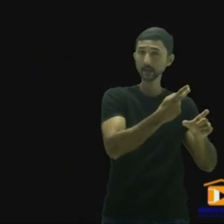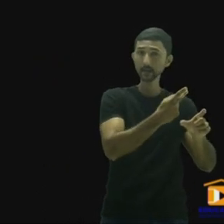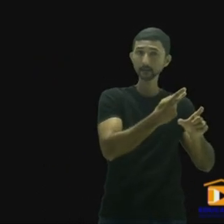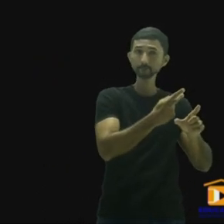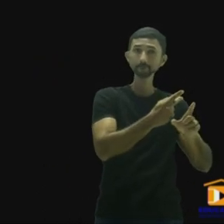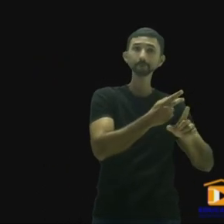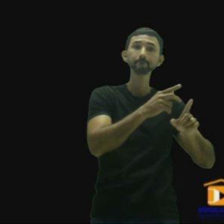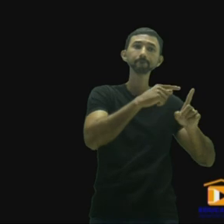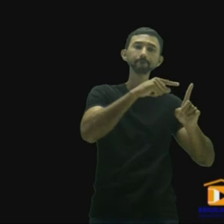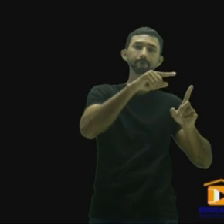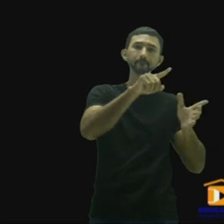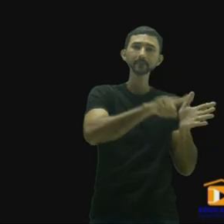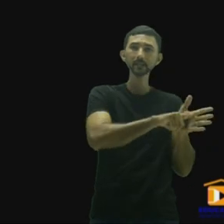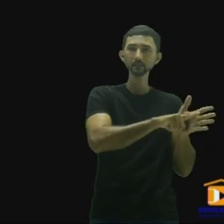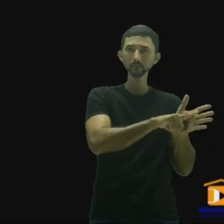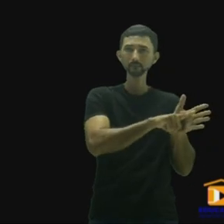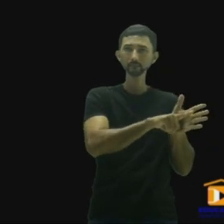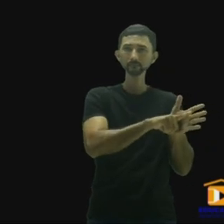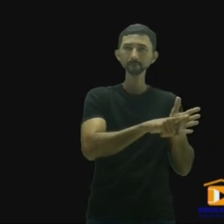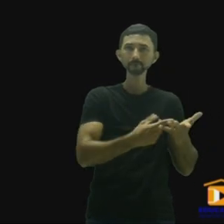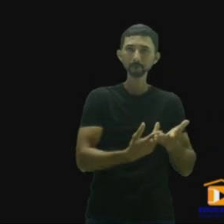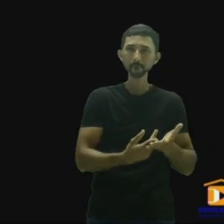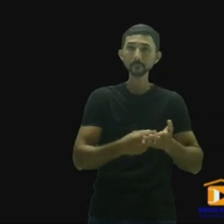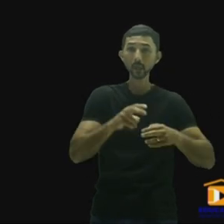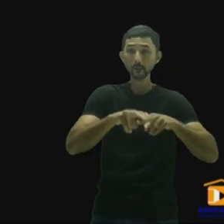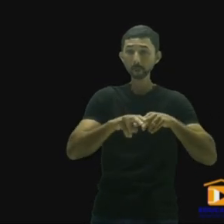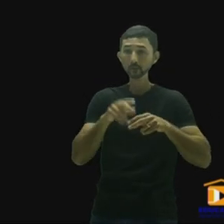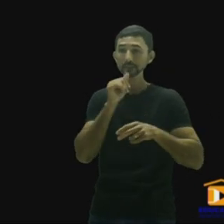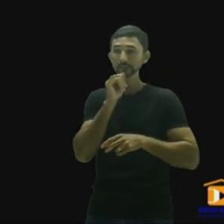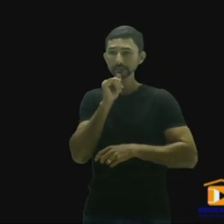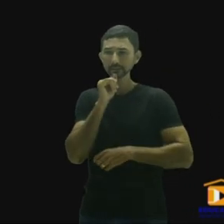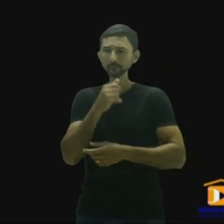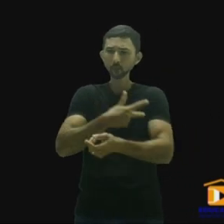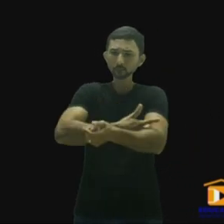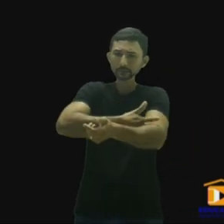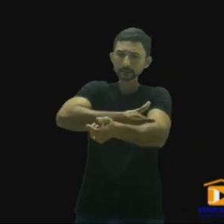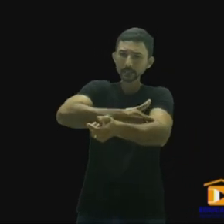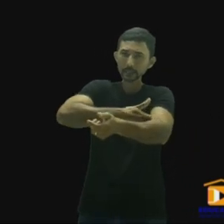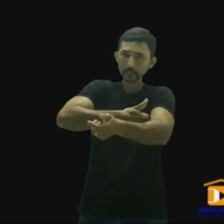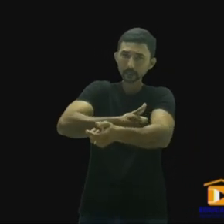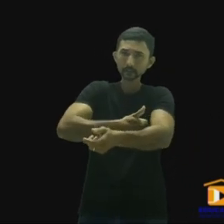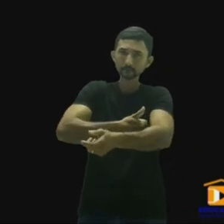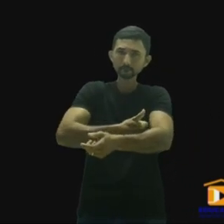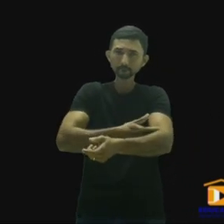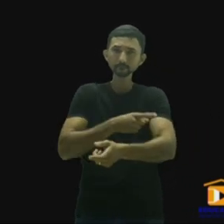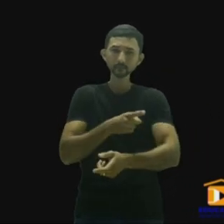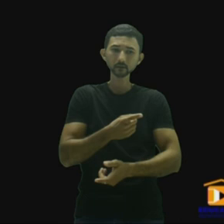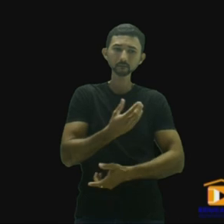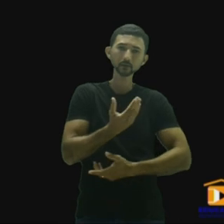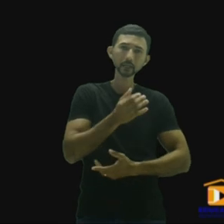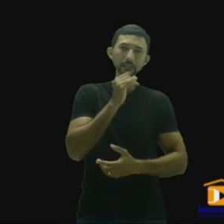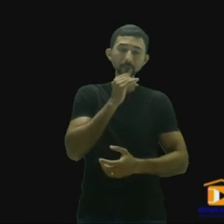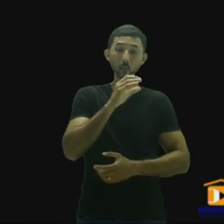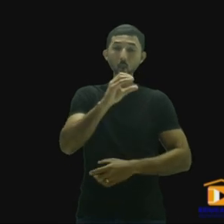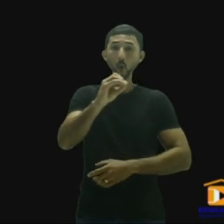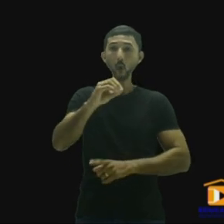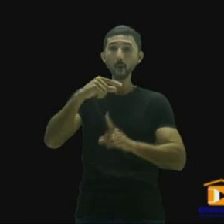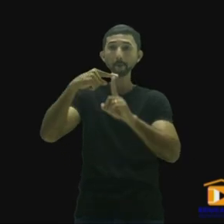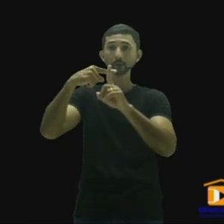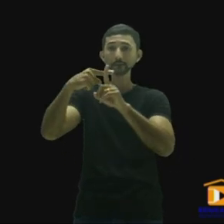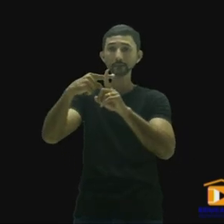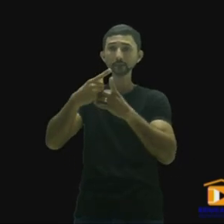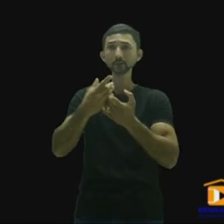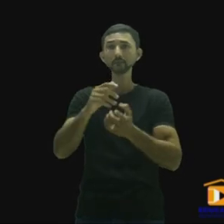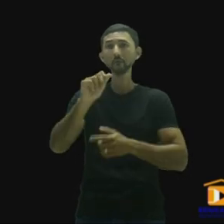RH negativo. Por isso que o seu sangue, quando você faz uma tipagem, ele pode ser o O positivo, pode ser o